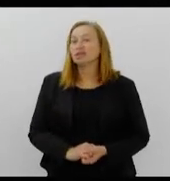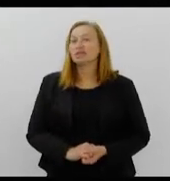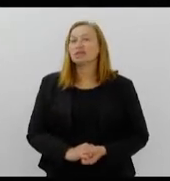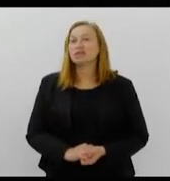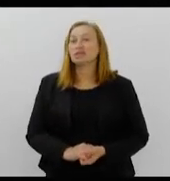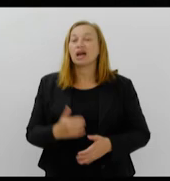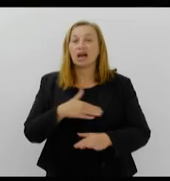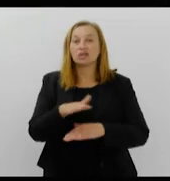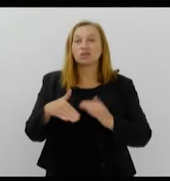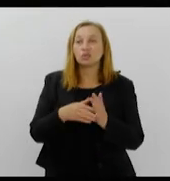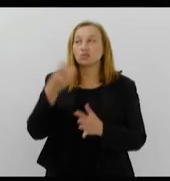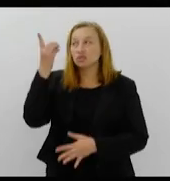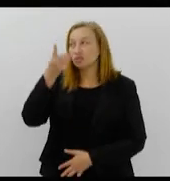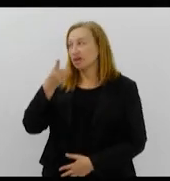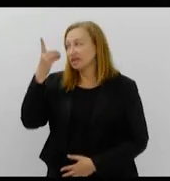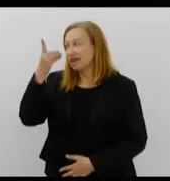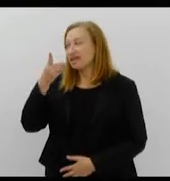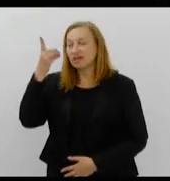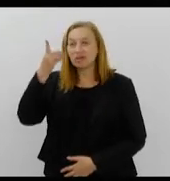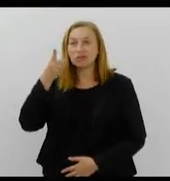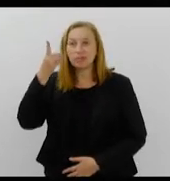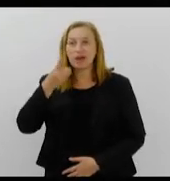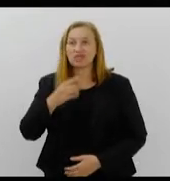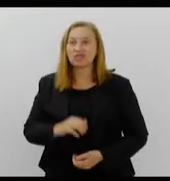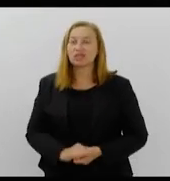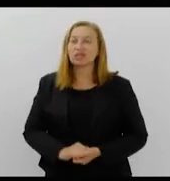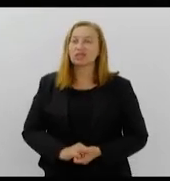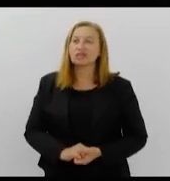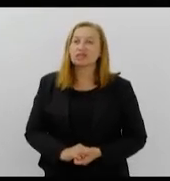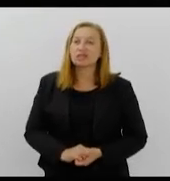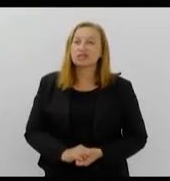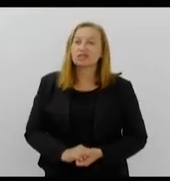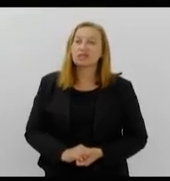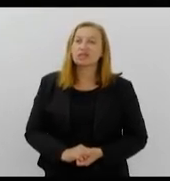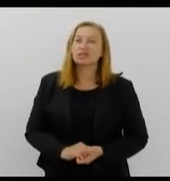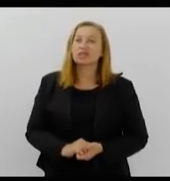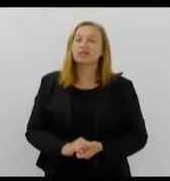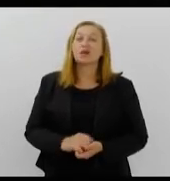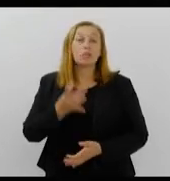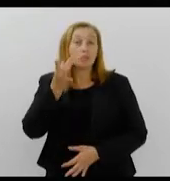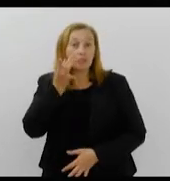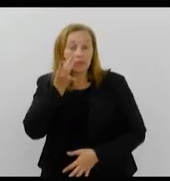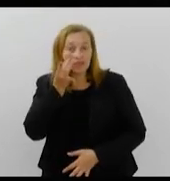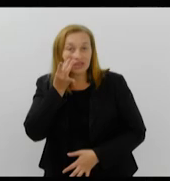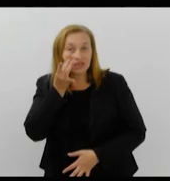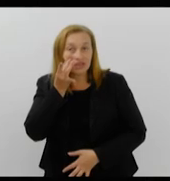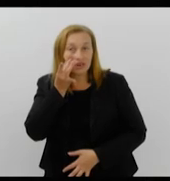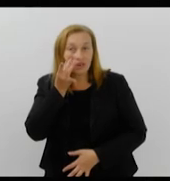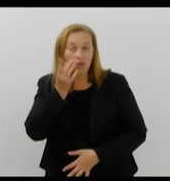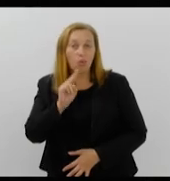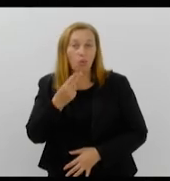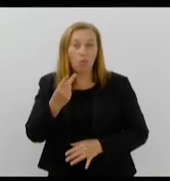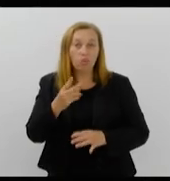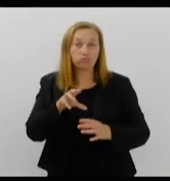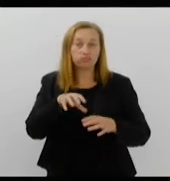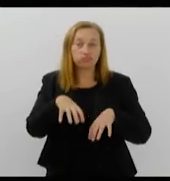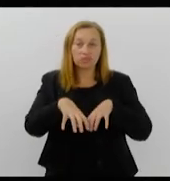senhoras e senhores deputados que nos acompanham de forma presencial ou